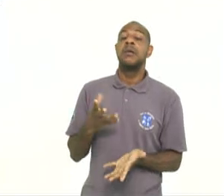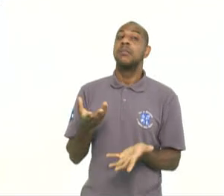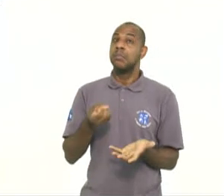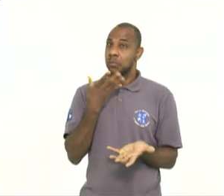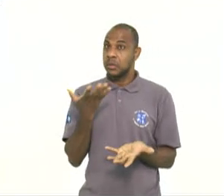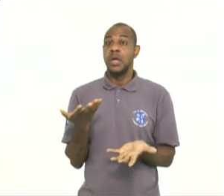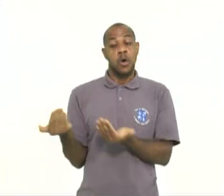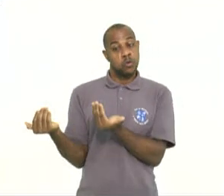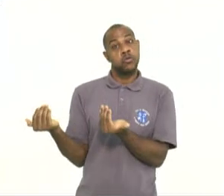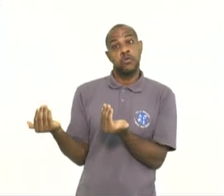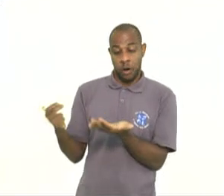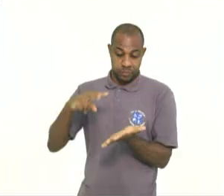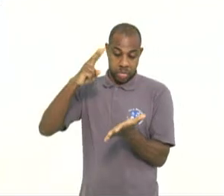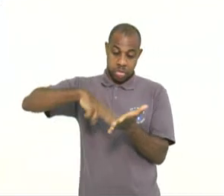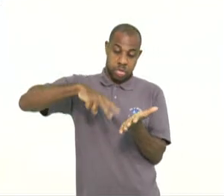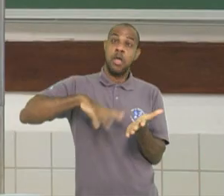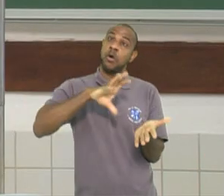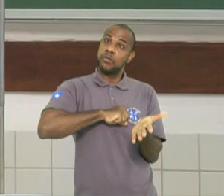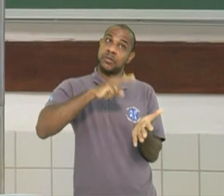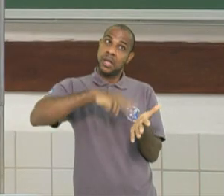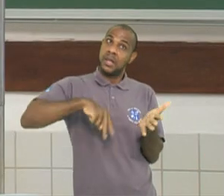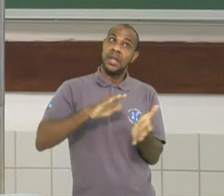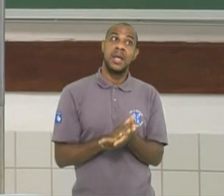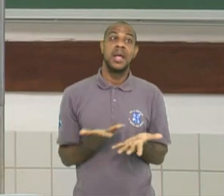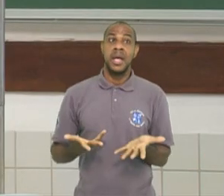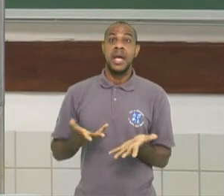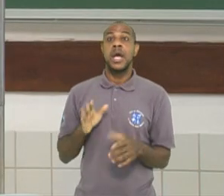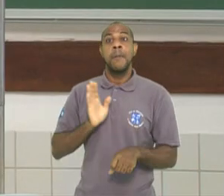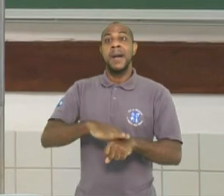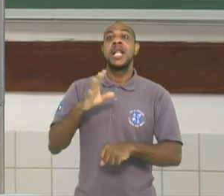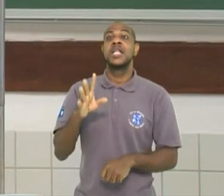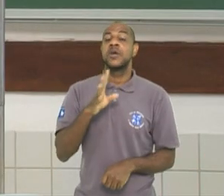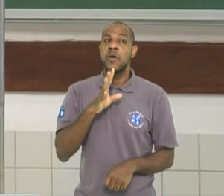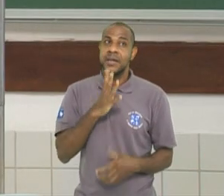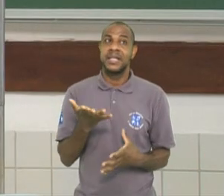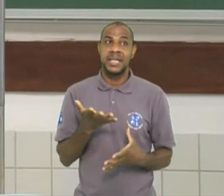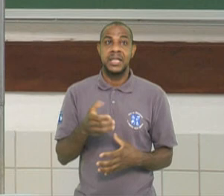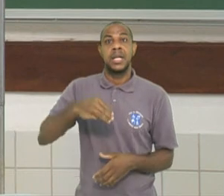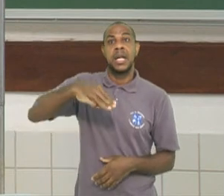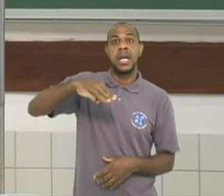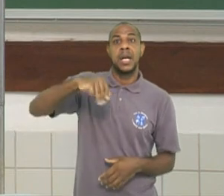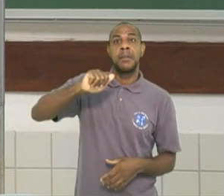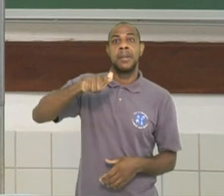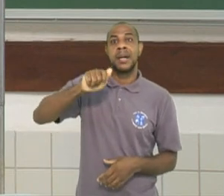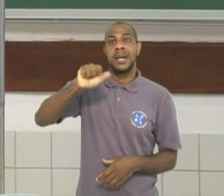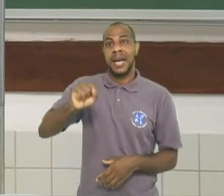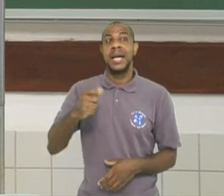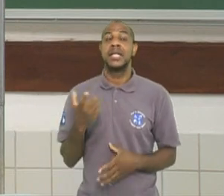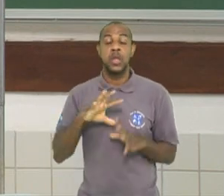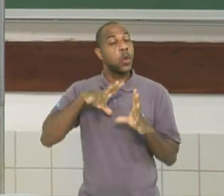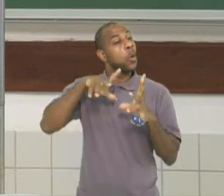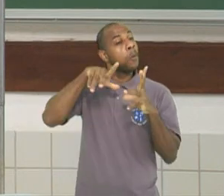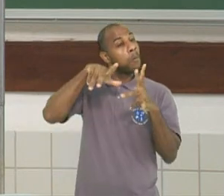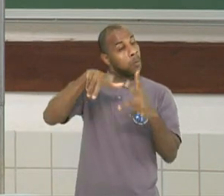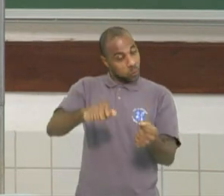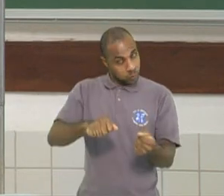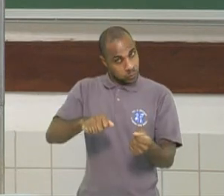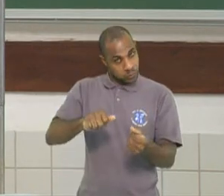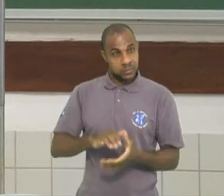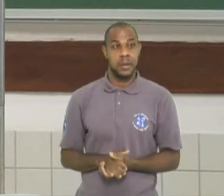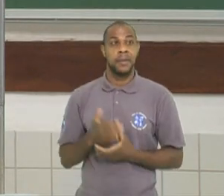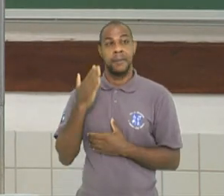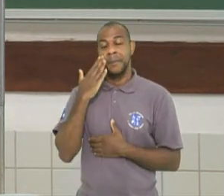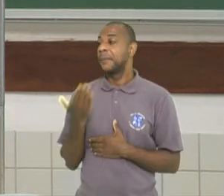muito bem recebida pelos jovens leitores Esse é um dos mais conhecidos mangás tá PSOL no mundo a gente tá falando